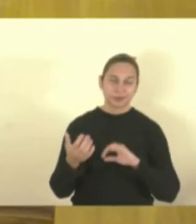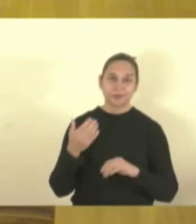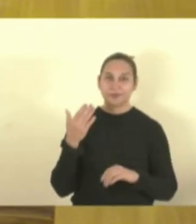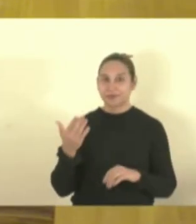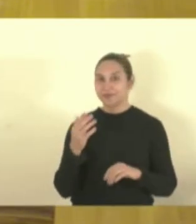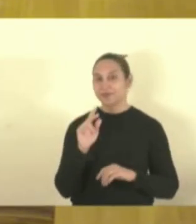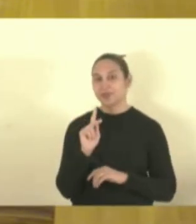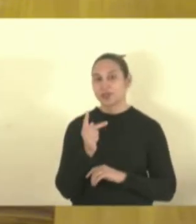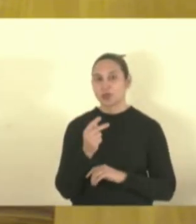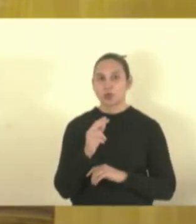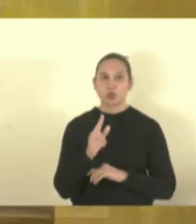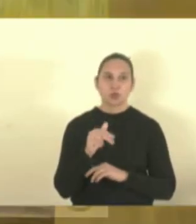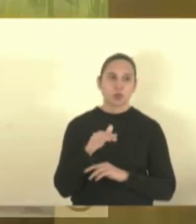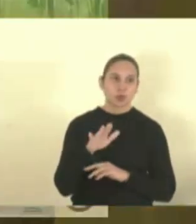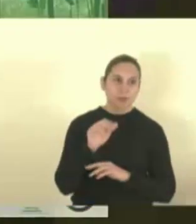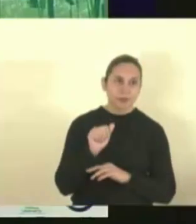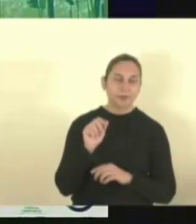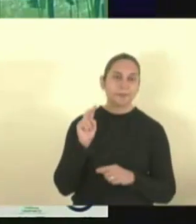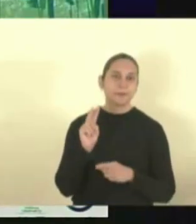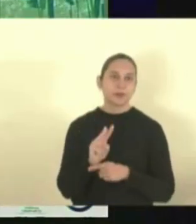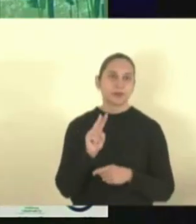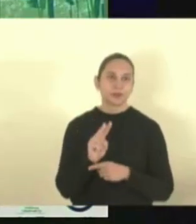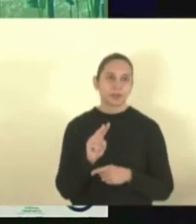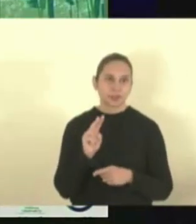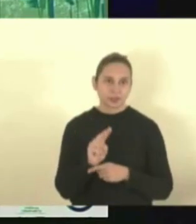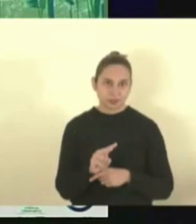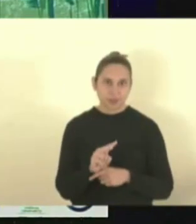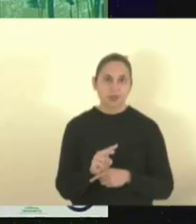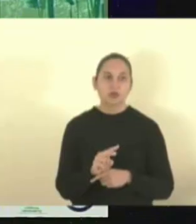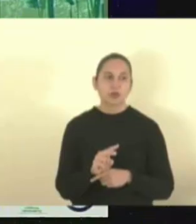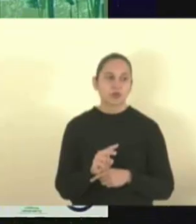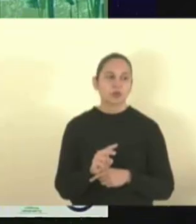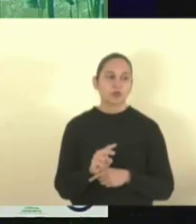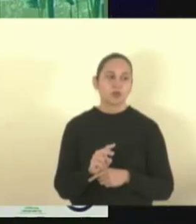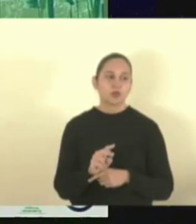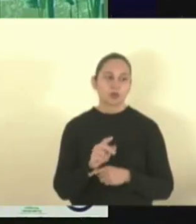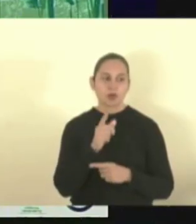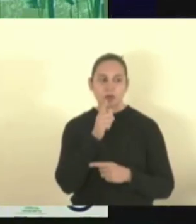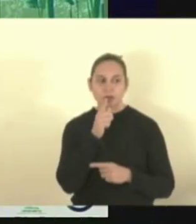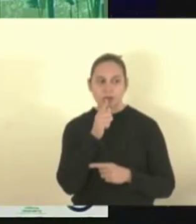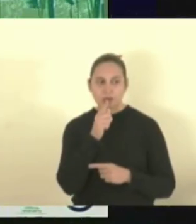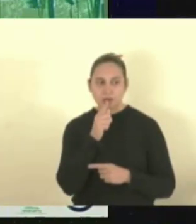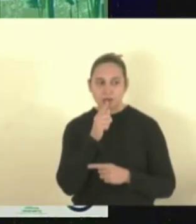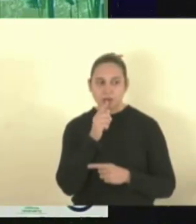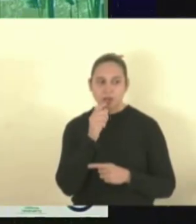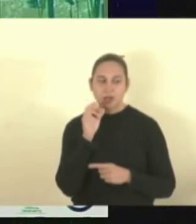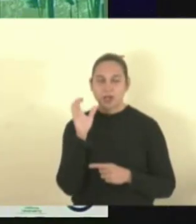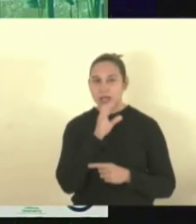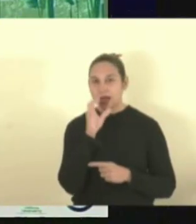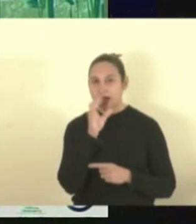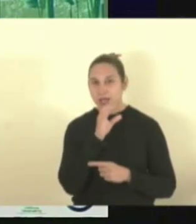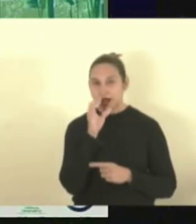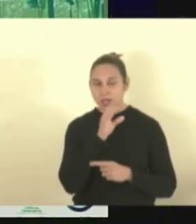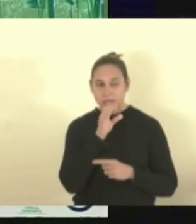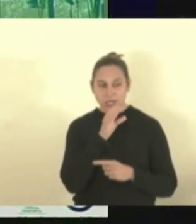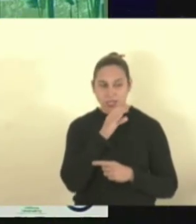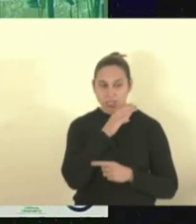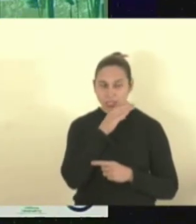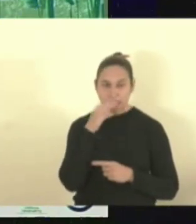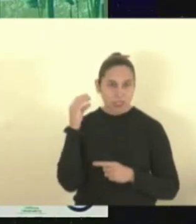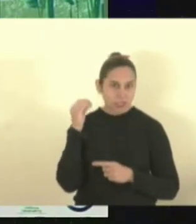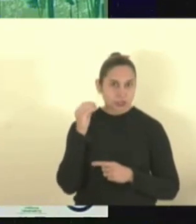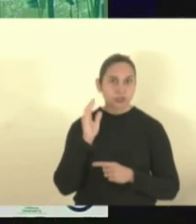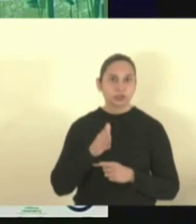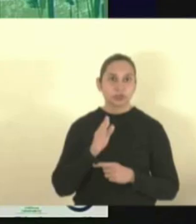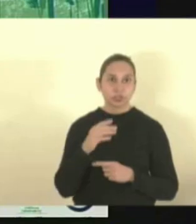uma proteção contra as inundações, uma proteção contra as ondas de calor. Recentemente no Brasil, aqui no Sudeste, já passamos por 4